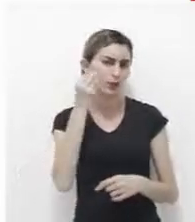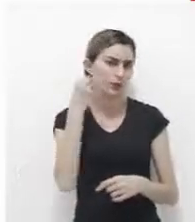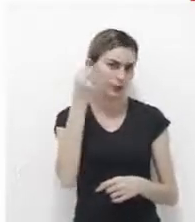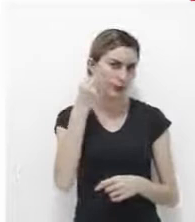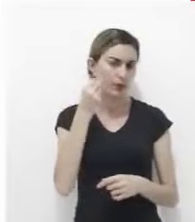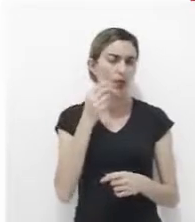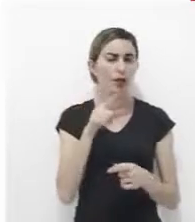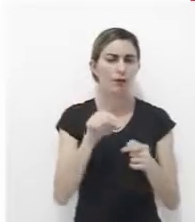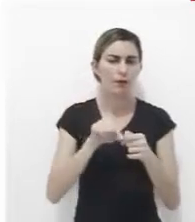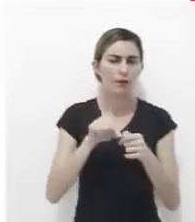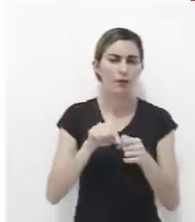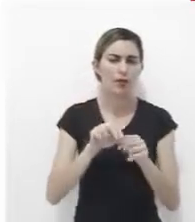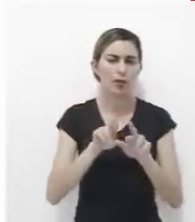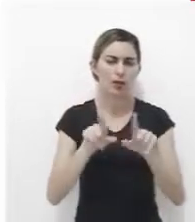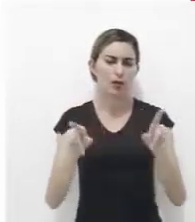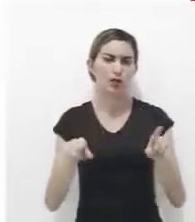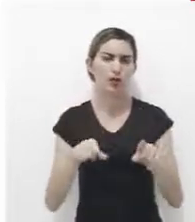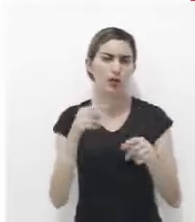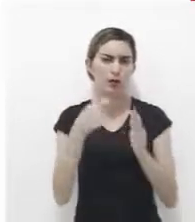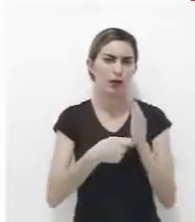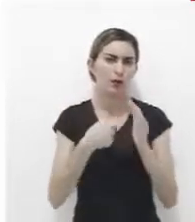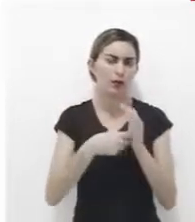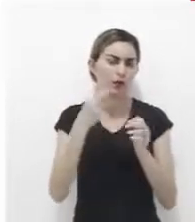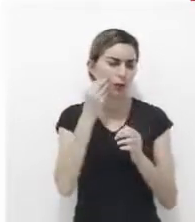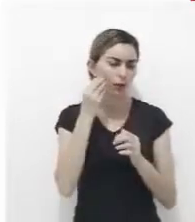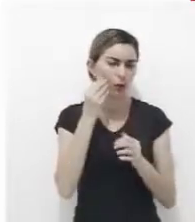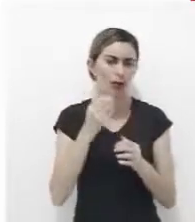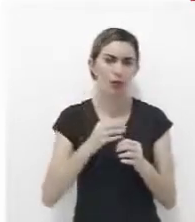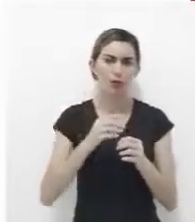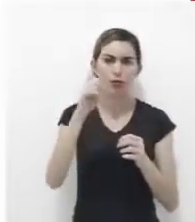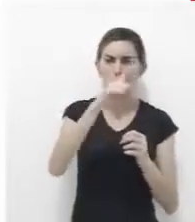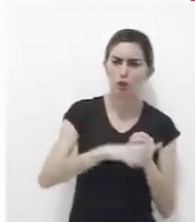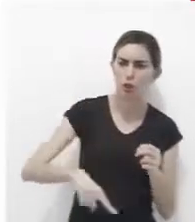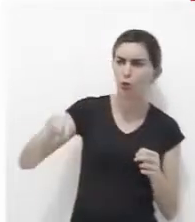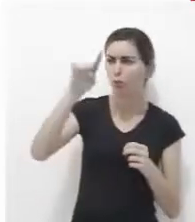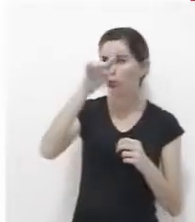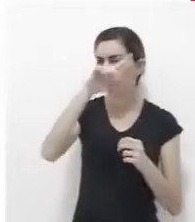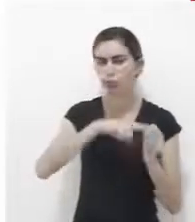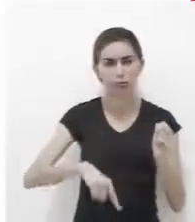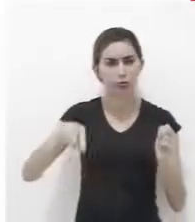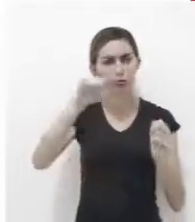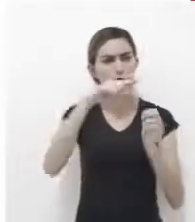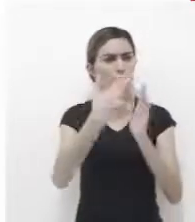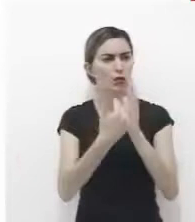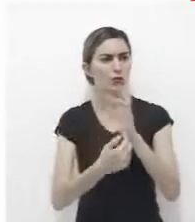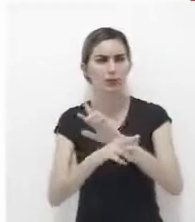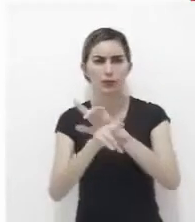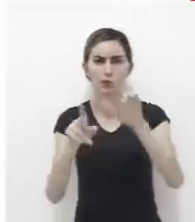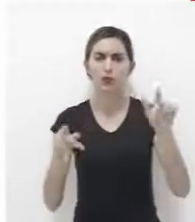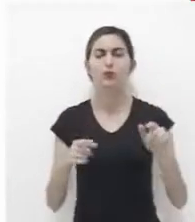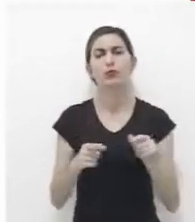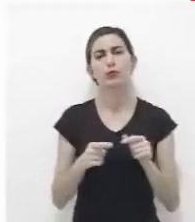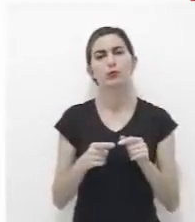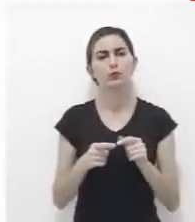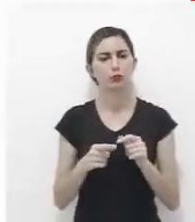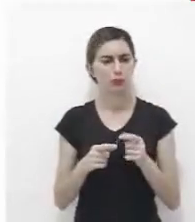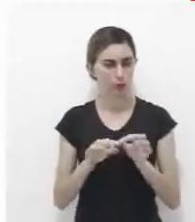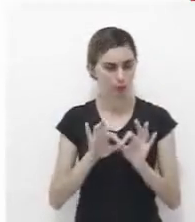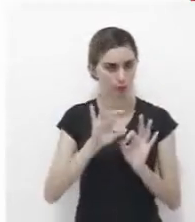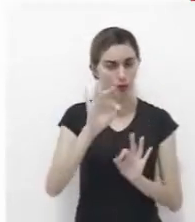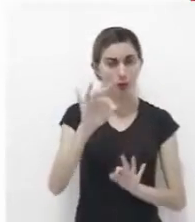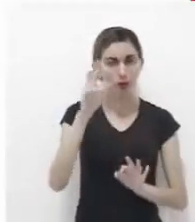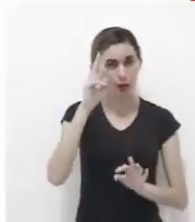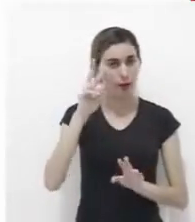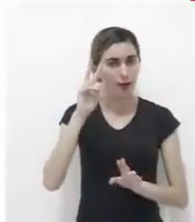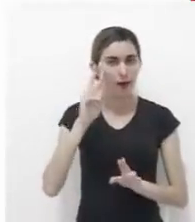essa experiência aí, ele fazia várias tentativas com circunferências de várias dimensões, tá bom? Lembrando